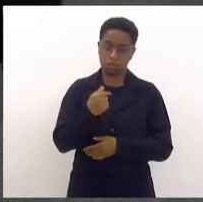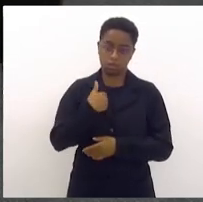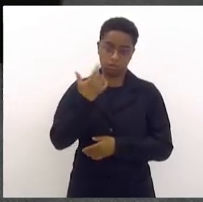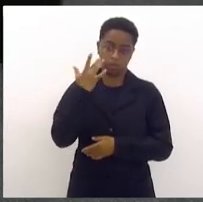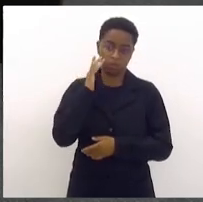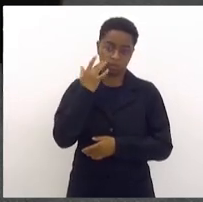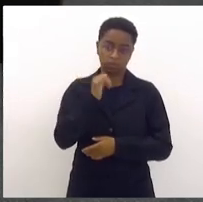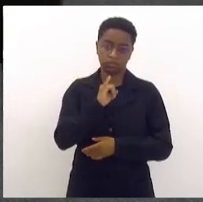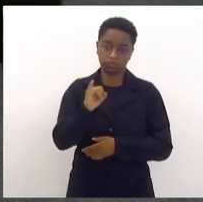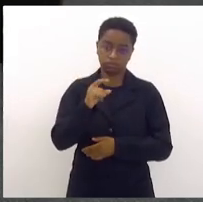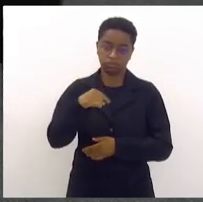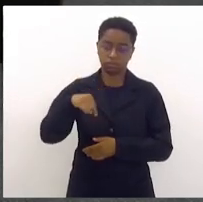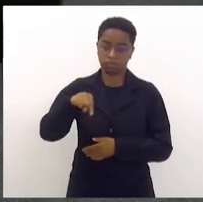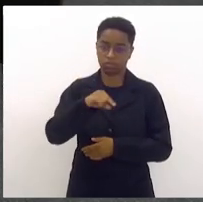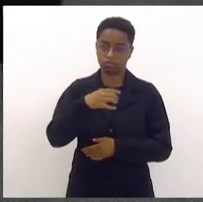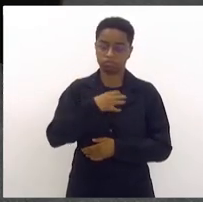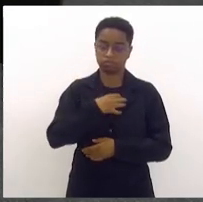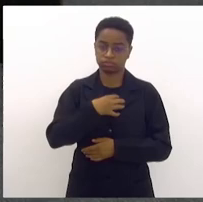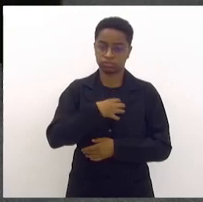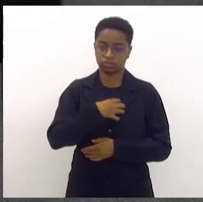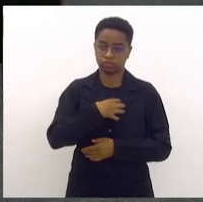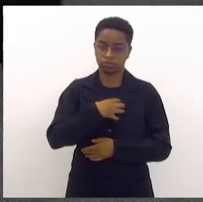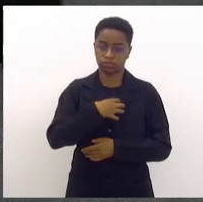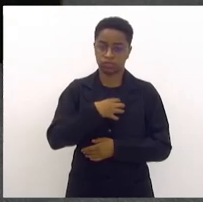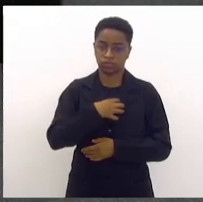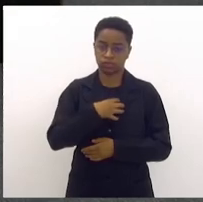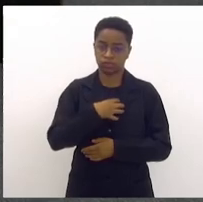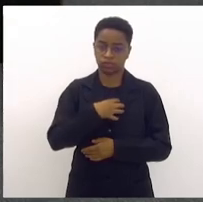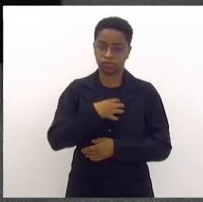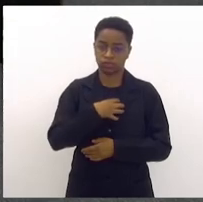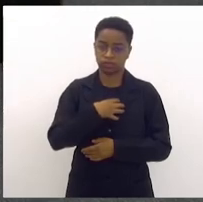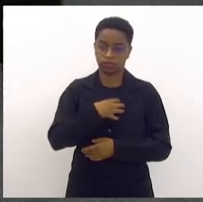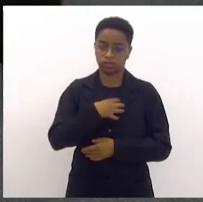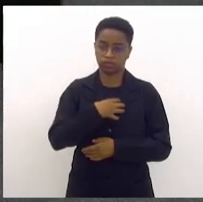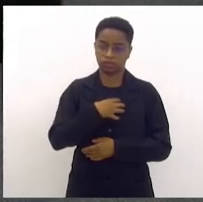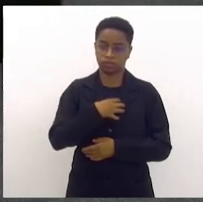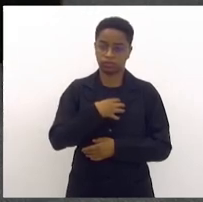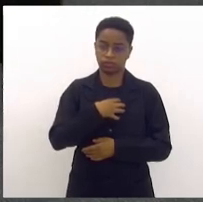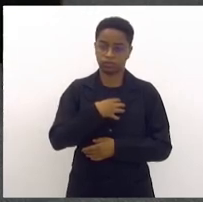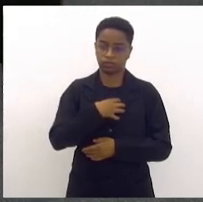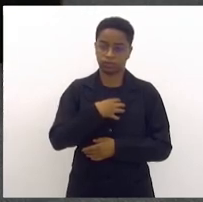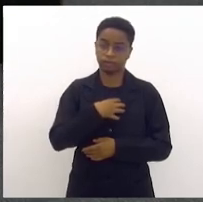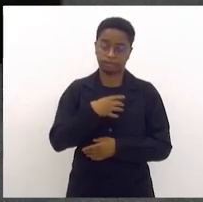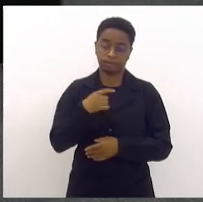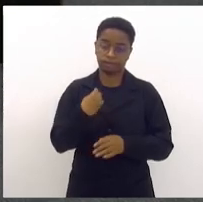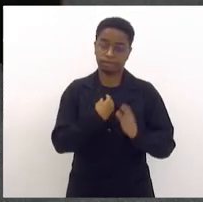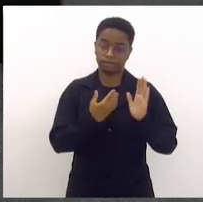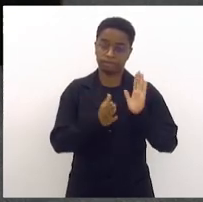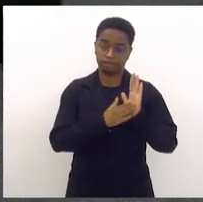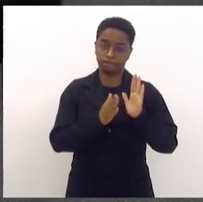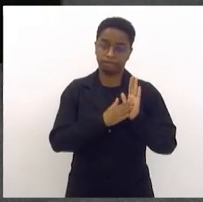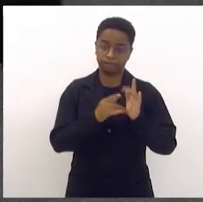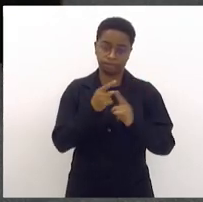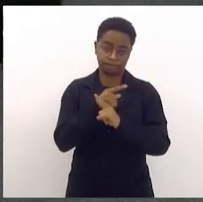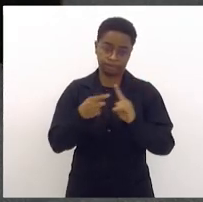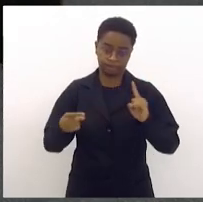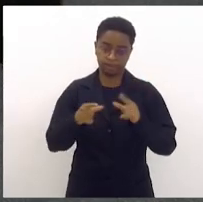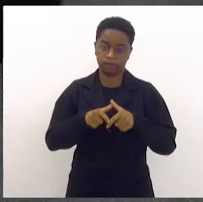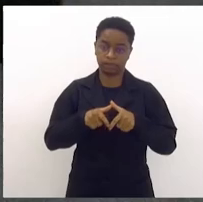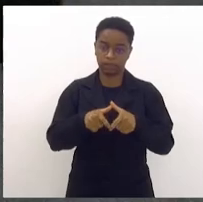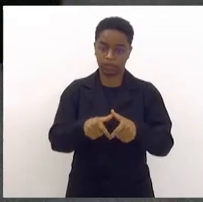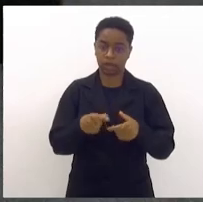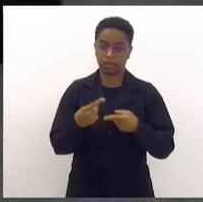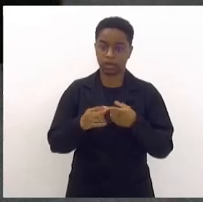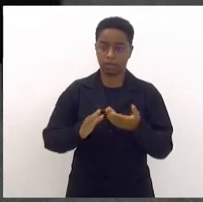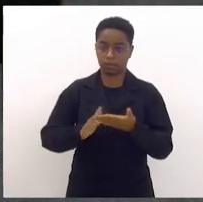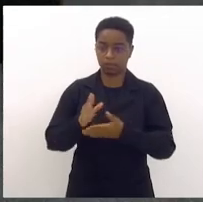mundo que se sentiu aqui... né, eu assino também. Vamos propor a revogação dessa medalha que foi aprovada